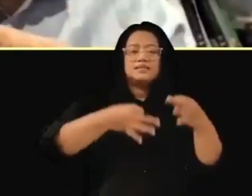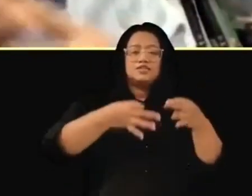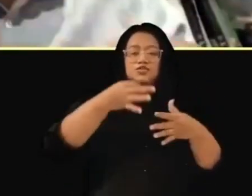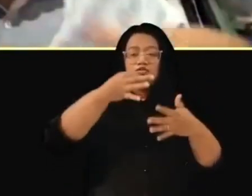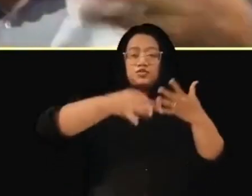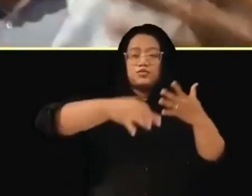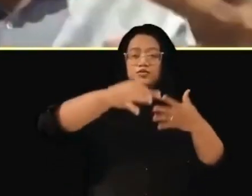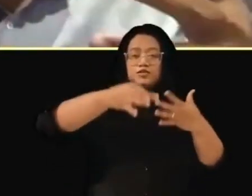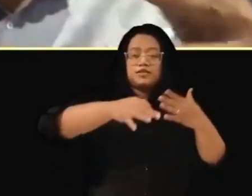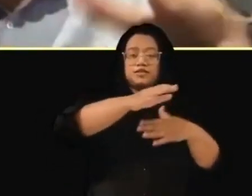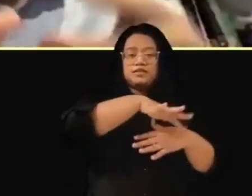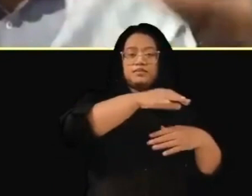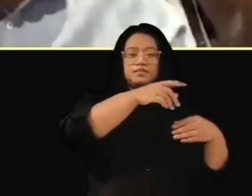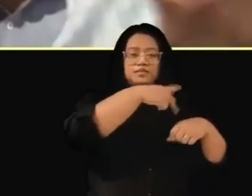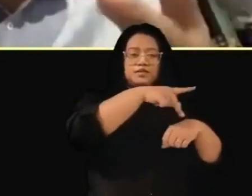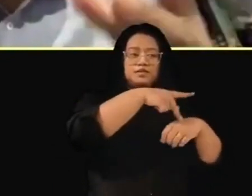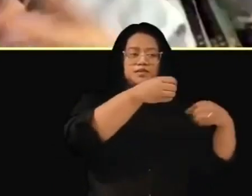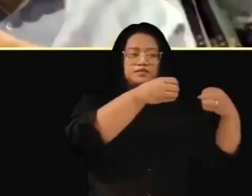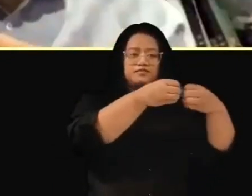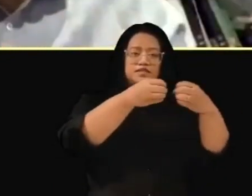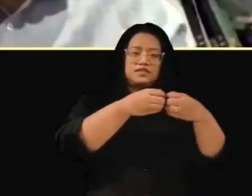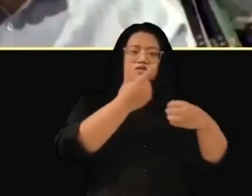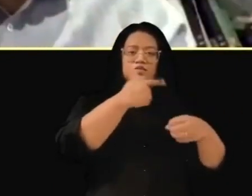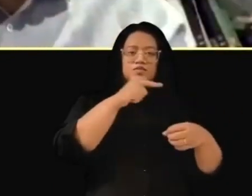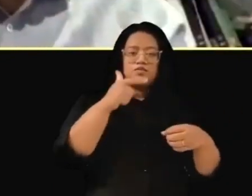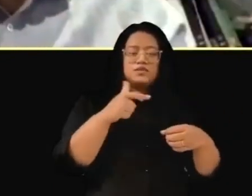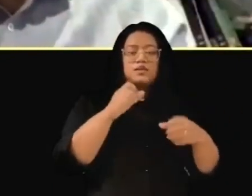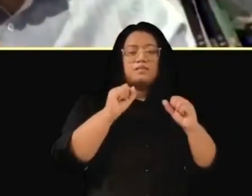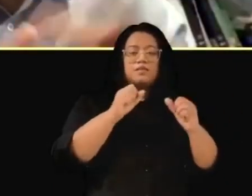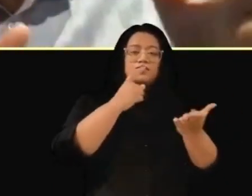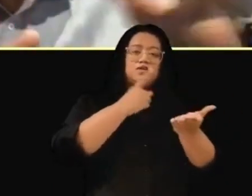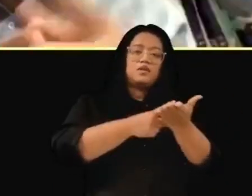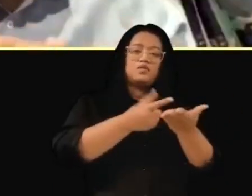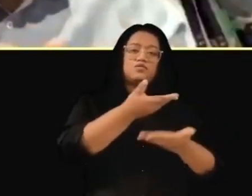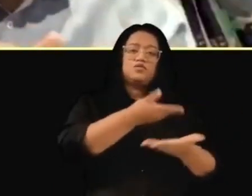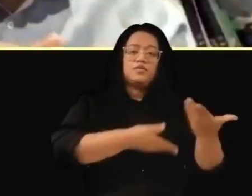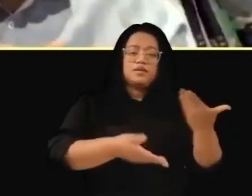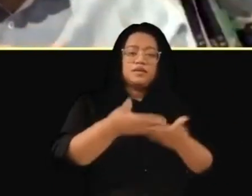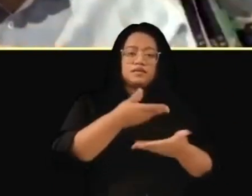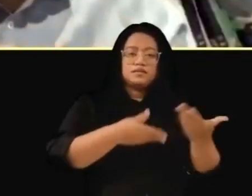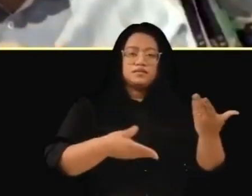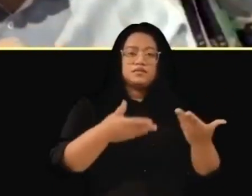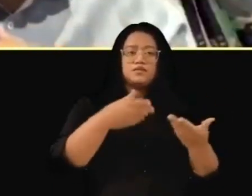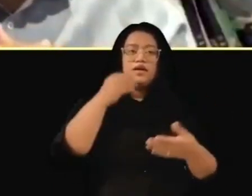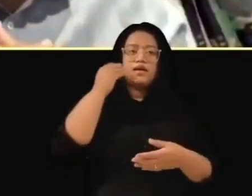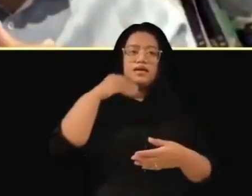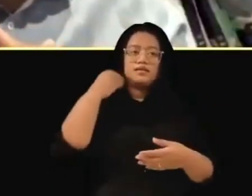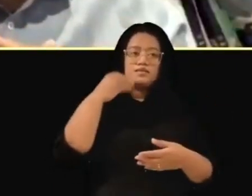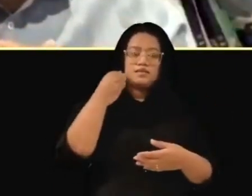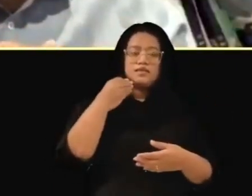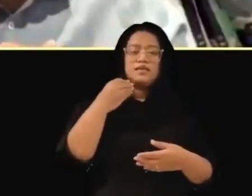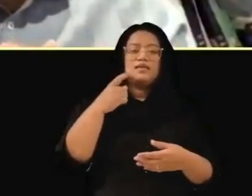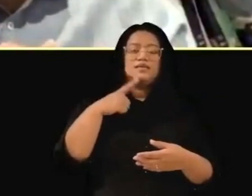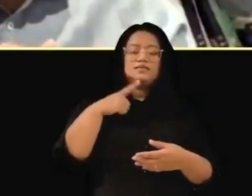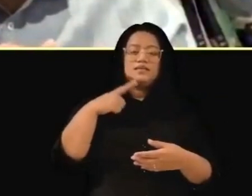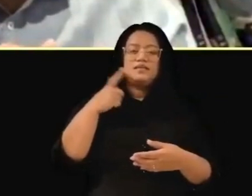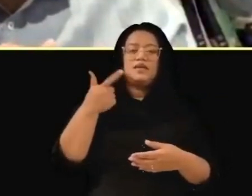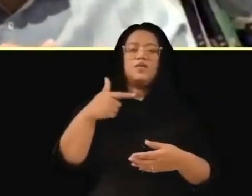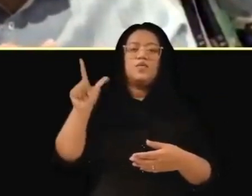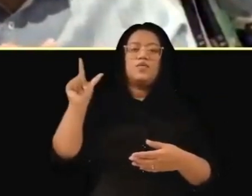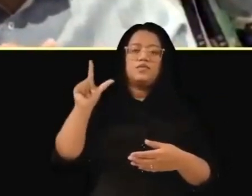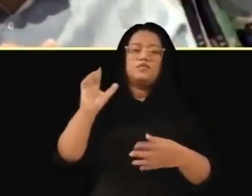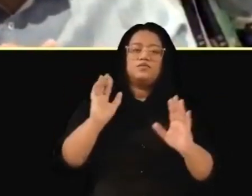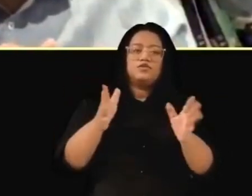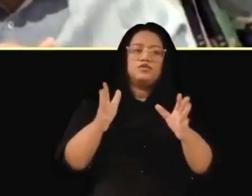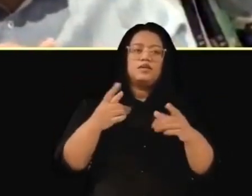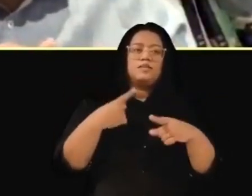vizinhos. Poderíamos vir a ter um acordo, né, de cooperação, e isso, a experiência de Itaipu Binacional é muito interessante, porque há